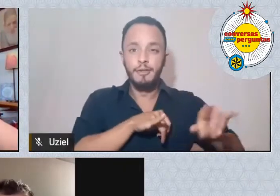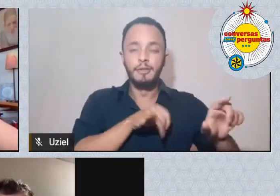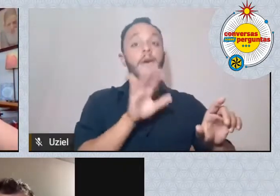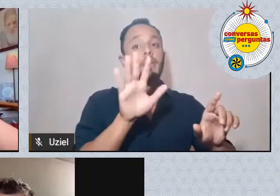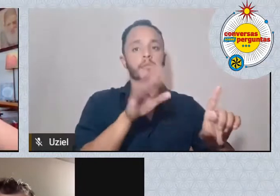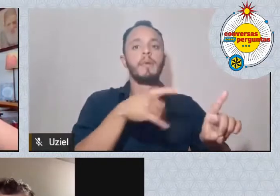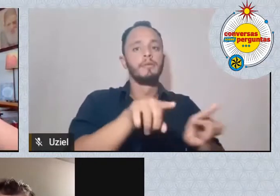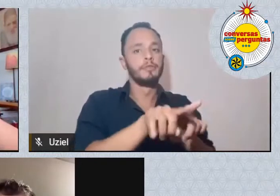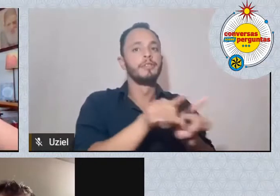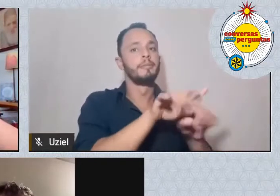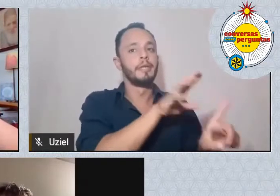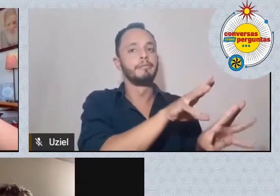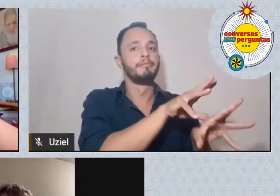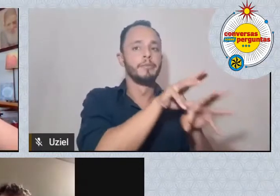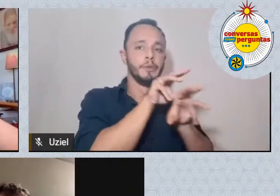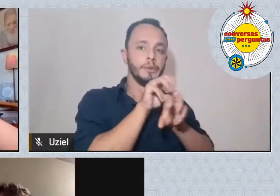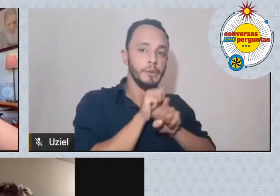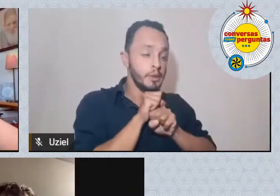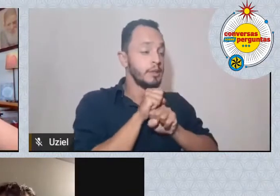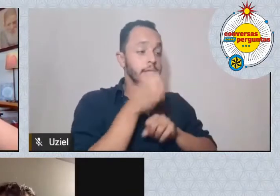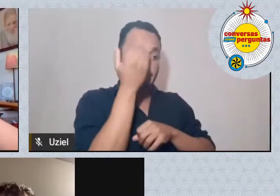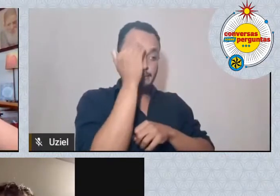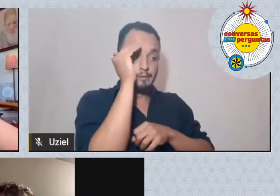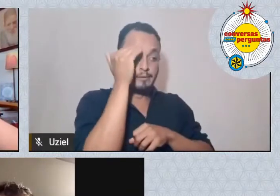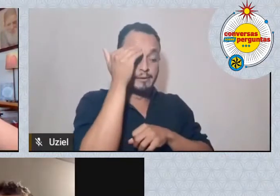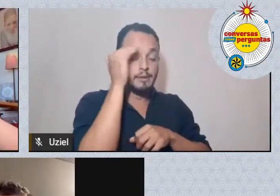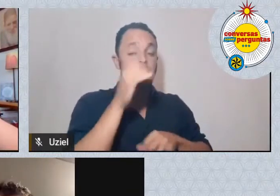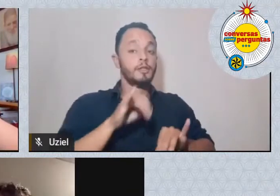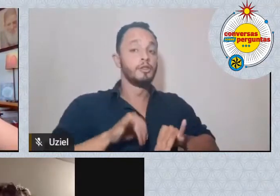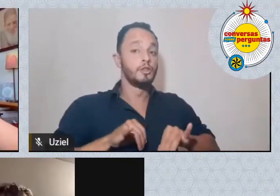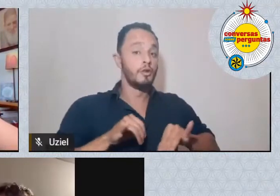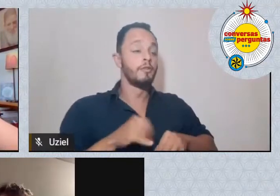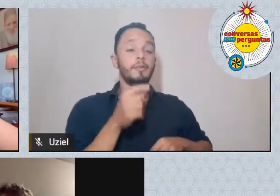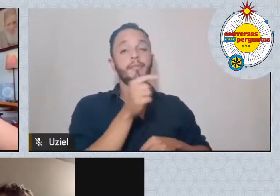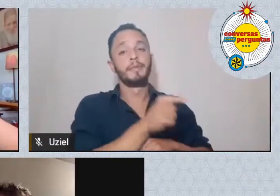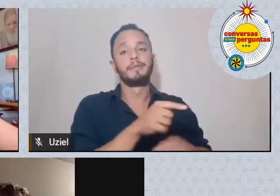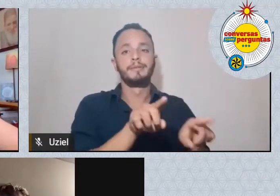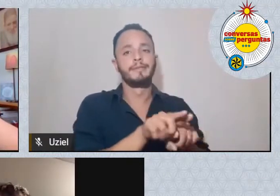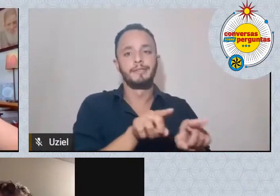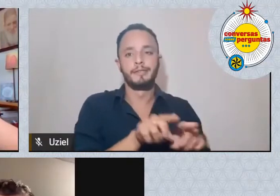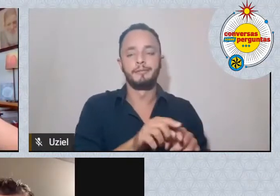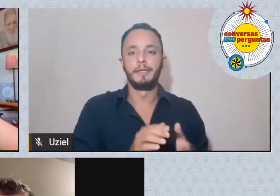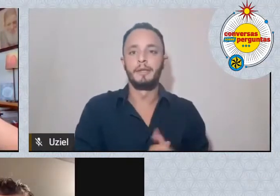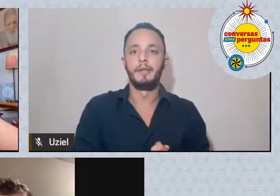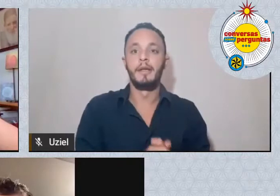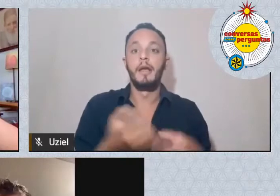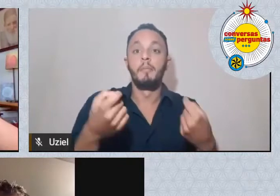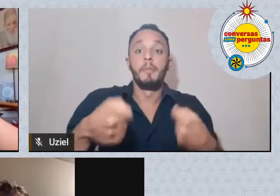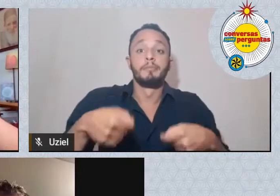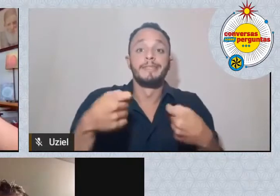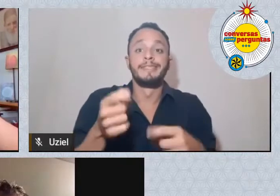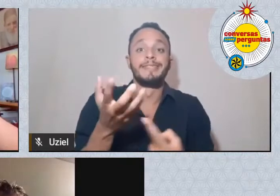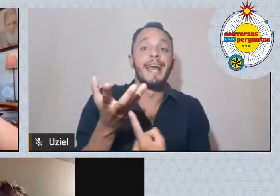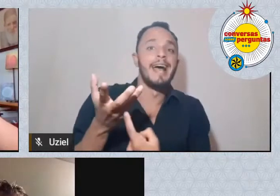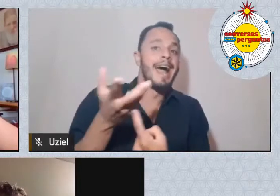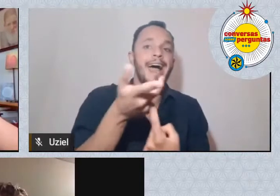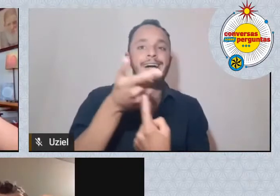arte. Né? Precisa de mediação, precisa de alguém que tire você da sua